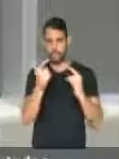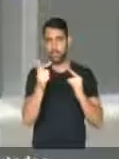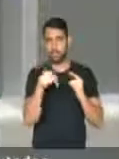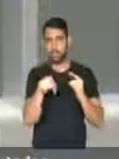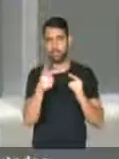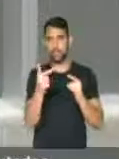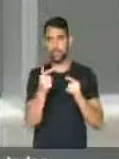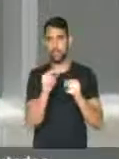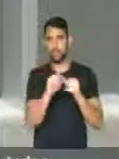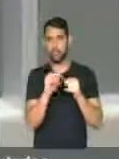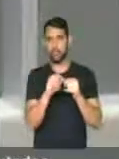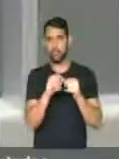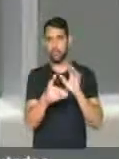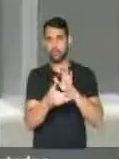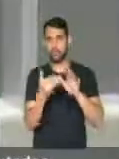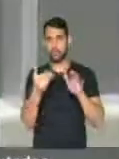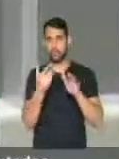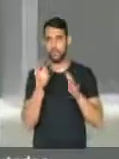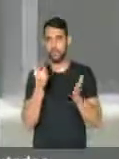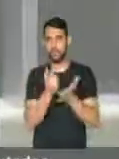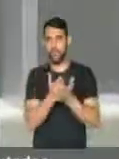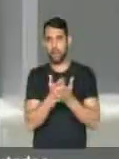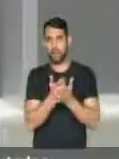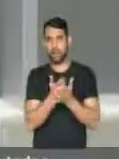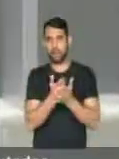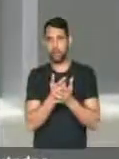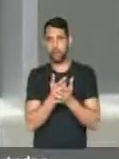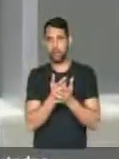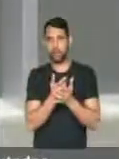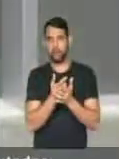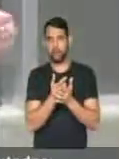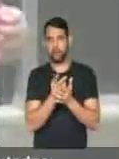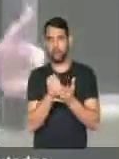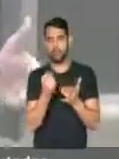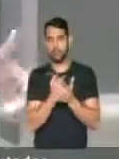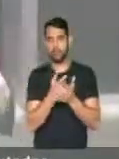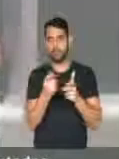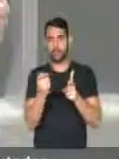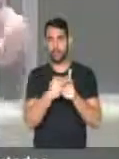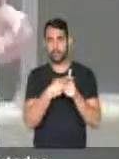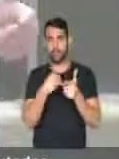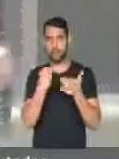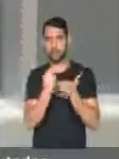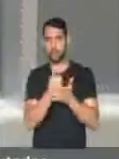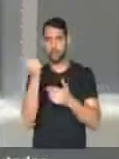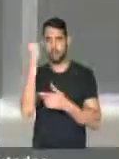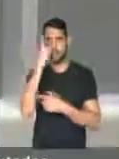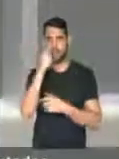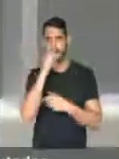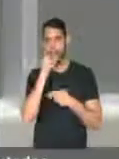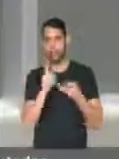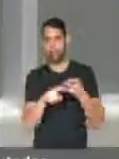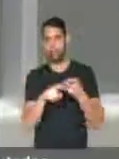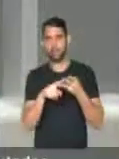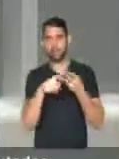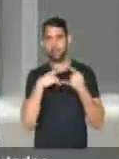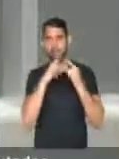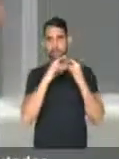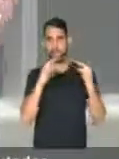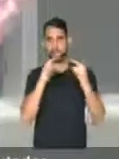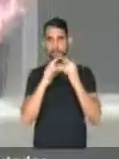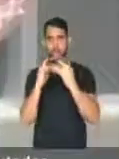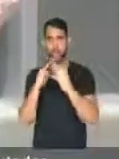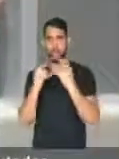é não é por exemplos de pagar esses de pagar o aluguel de pagar a luz ea água da